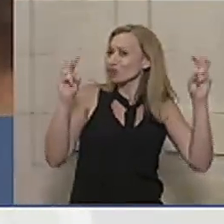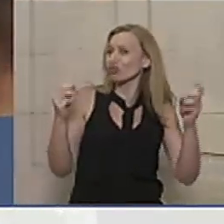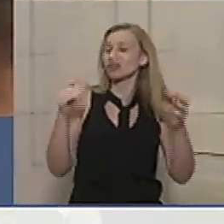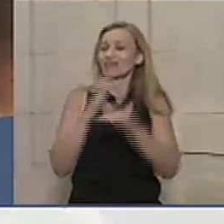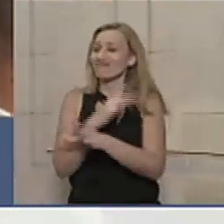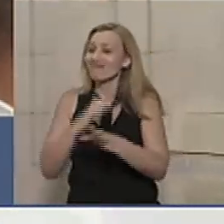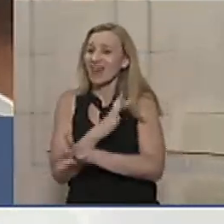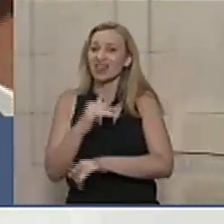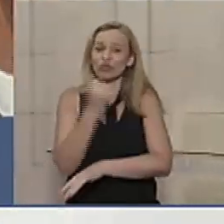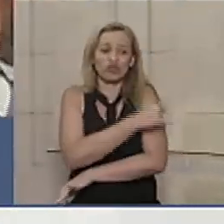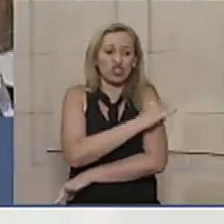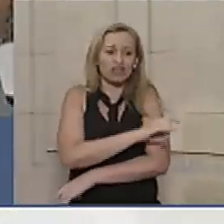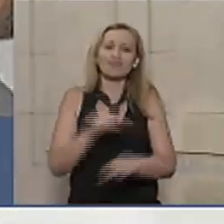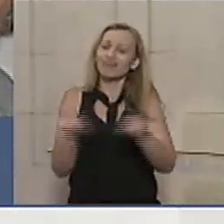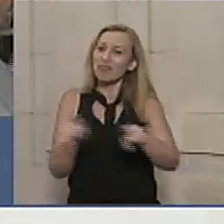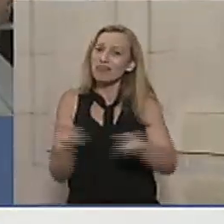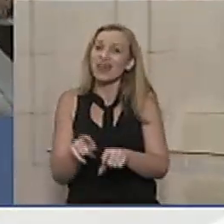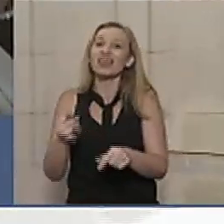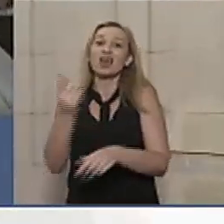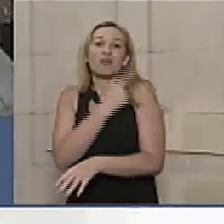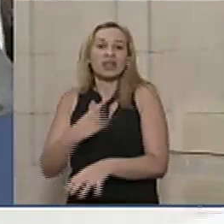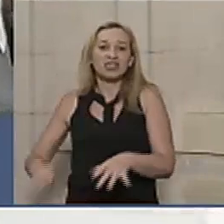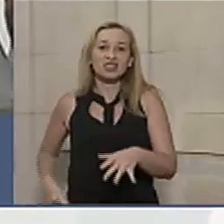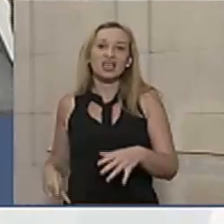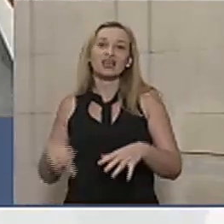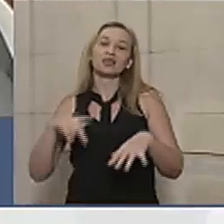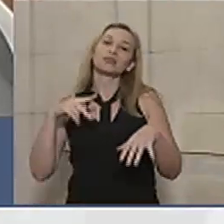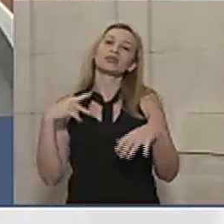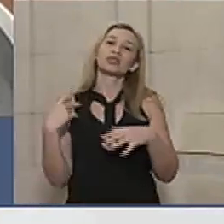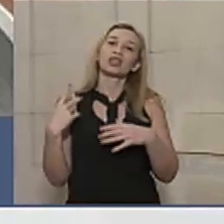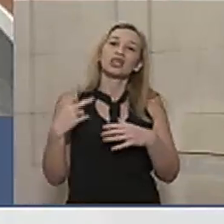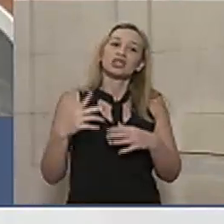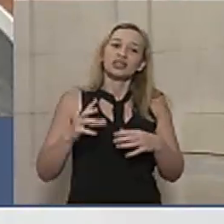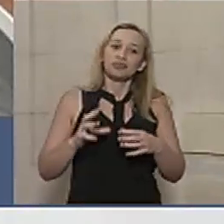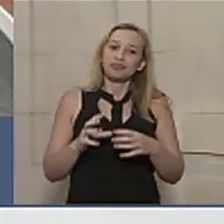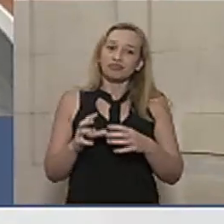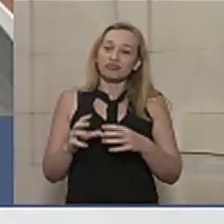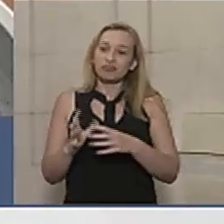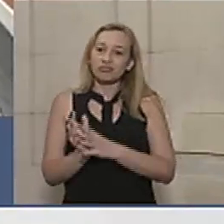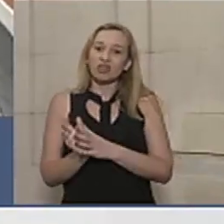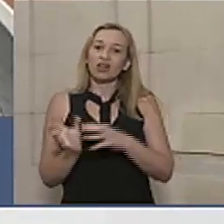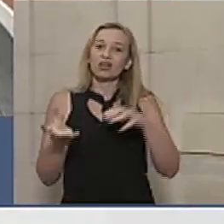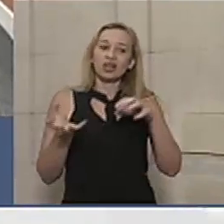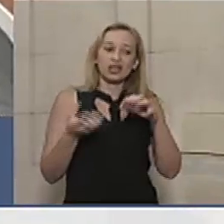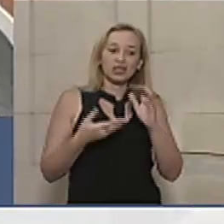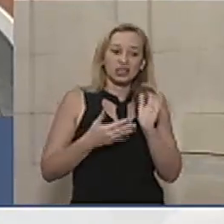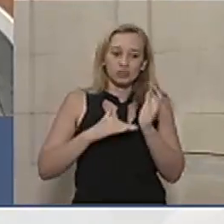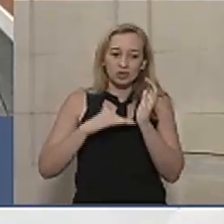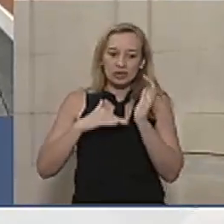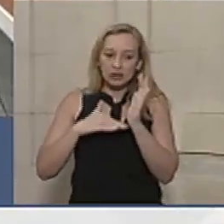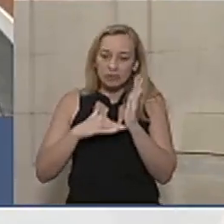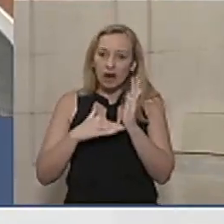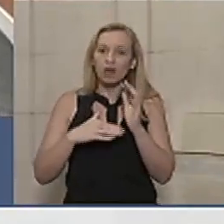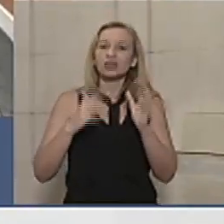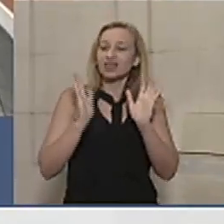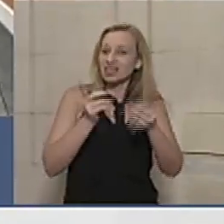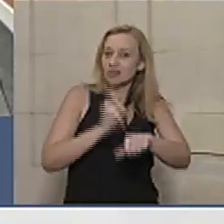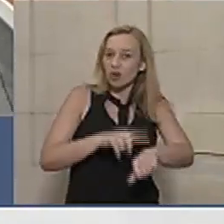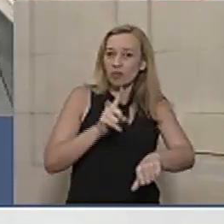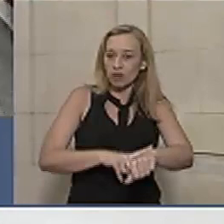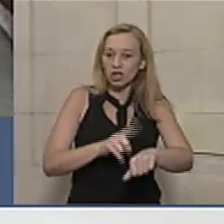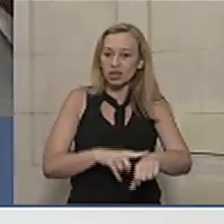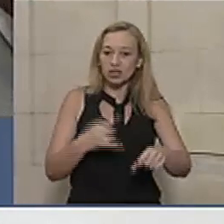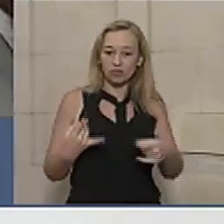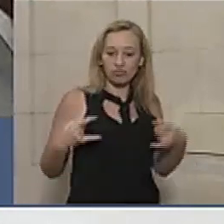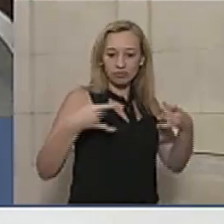Janeiro, foi presidente da Câmara Municipal da cidade do Rio de Janeiro, e nesse momento o seu corpo está sendo velado